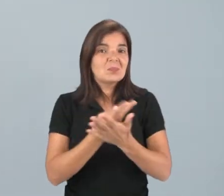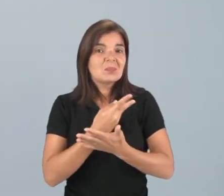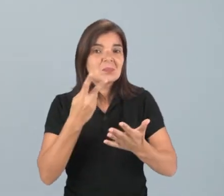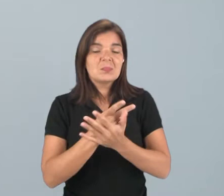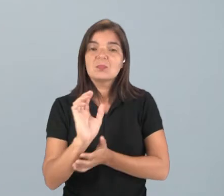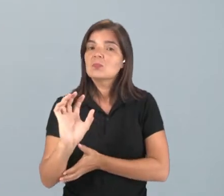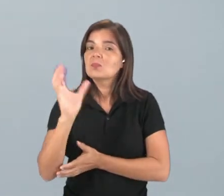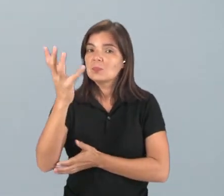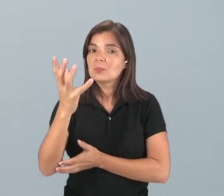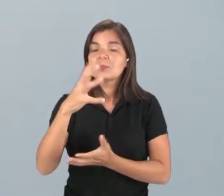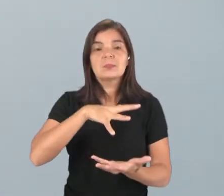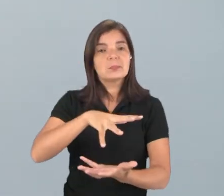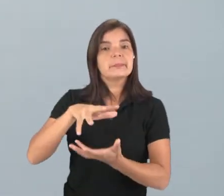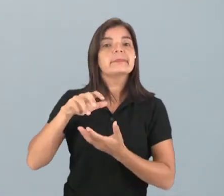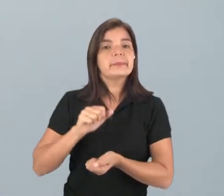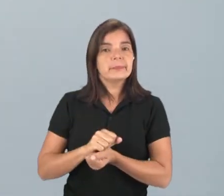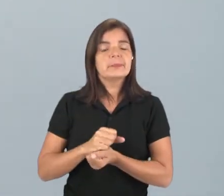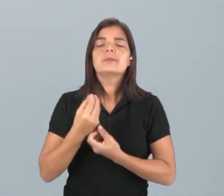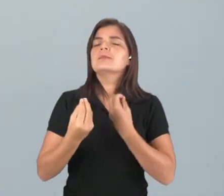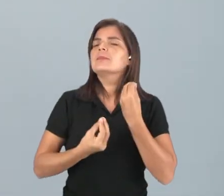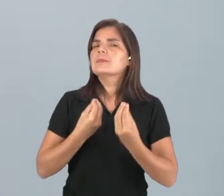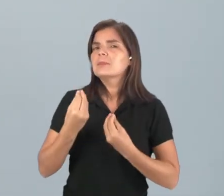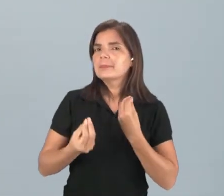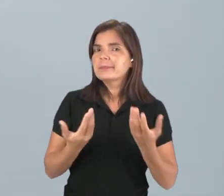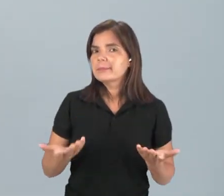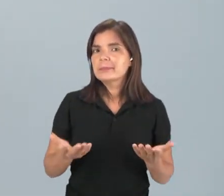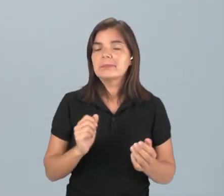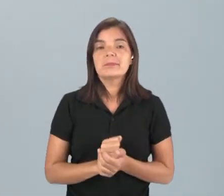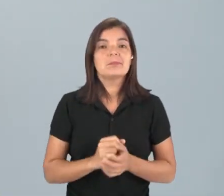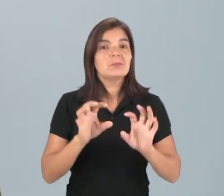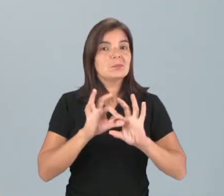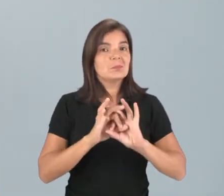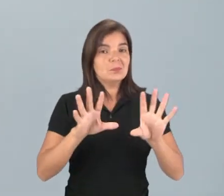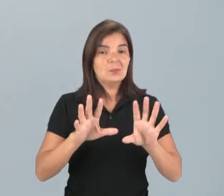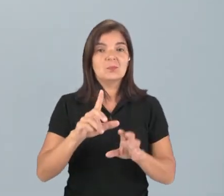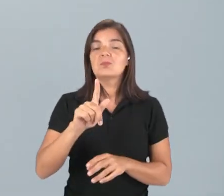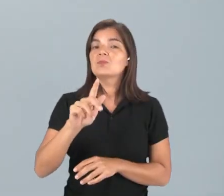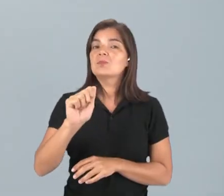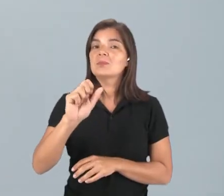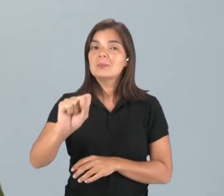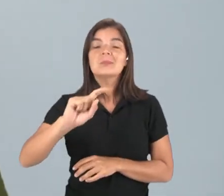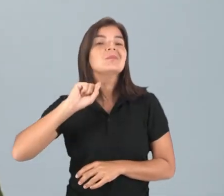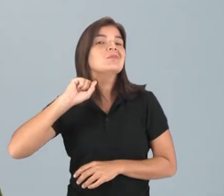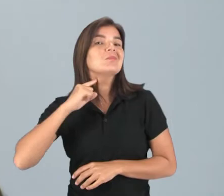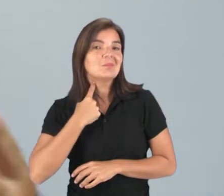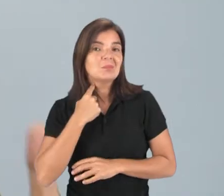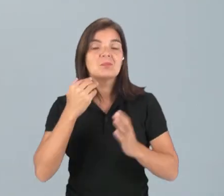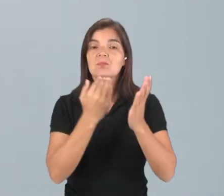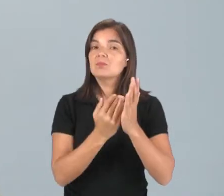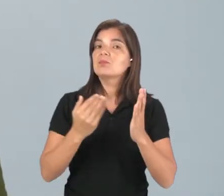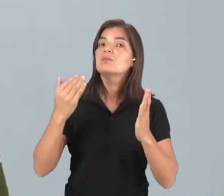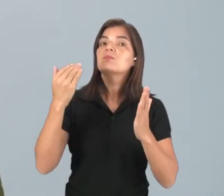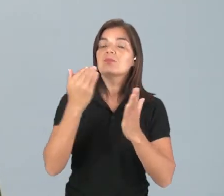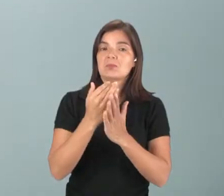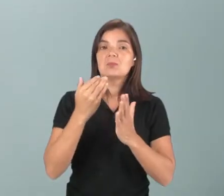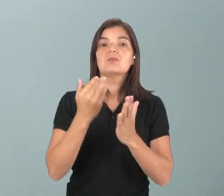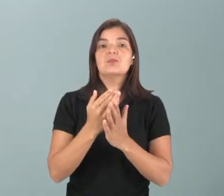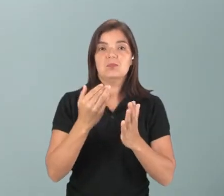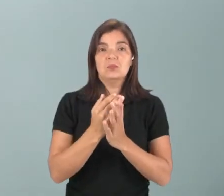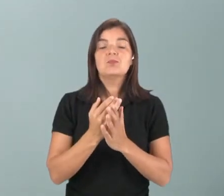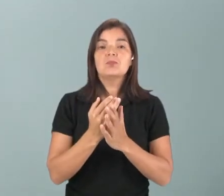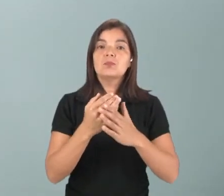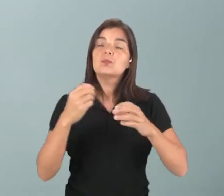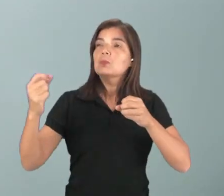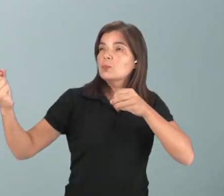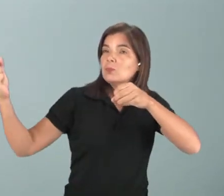do nosso planeta, tá? Como? Através da liberação de gases poluentes, tá? Que aumentam o efeito